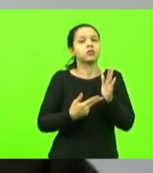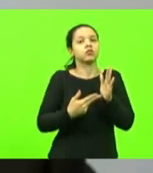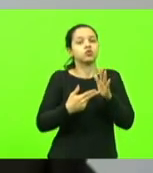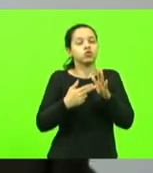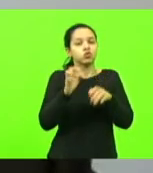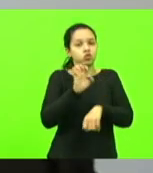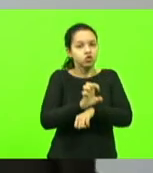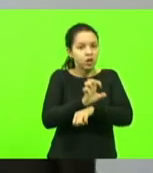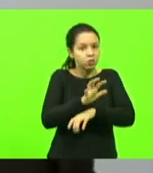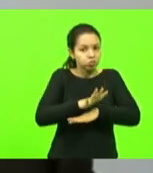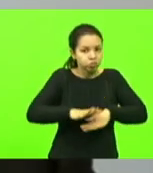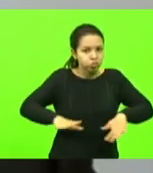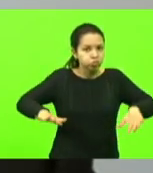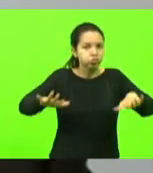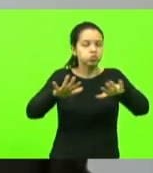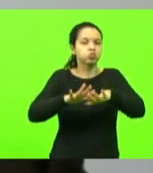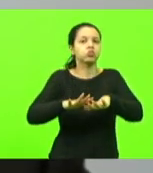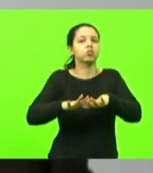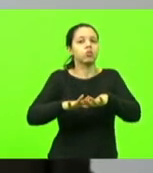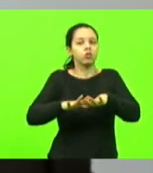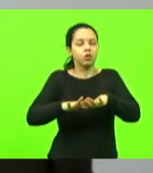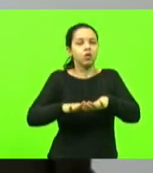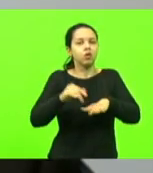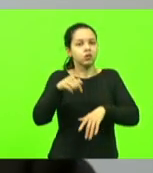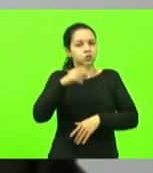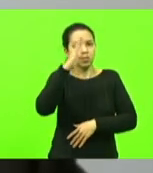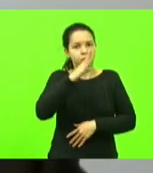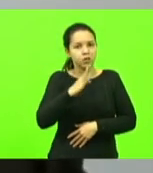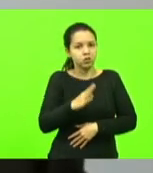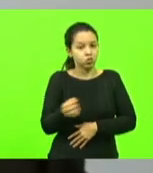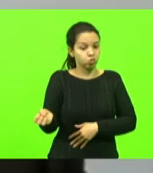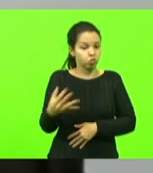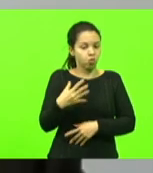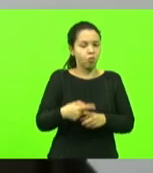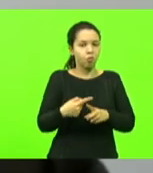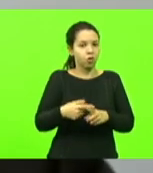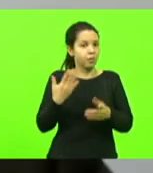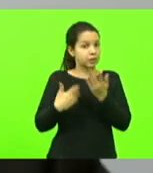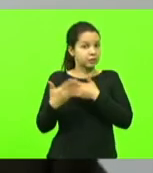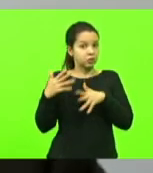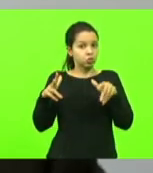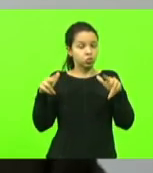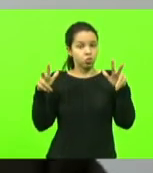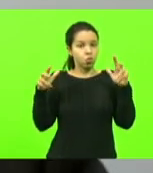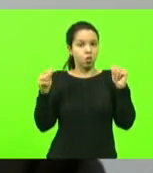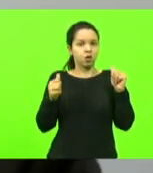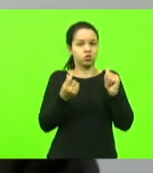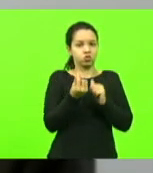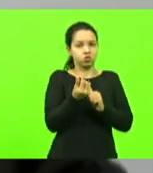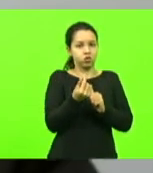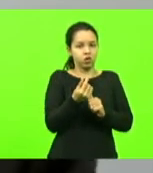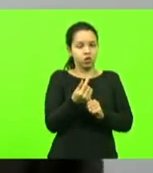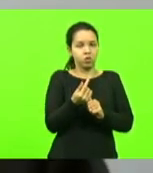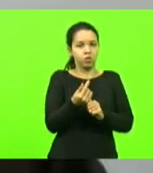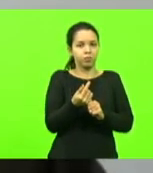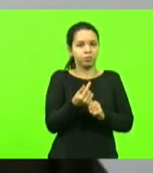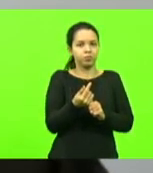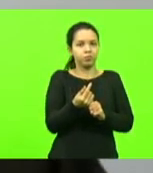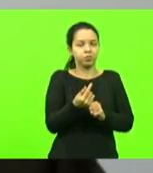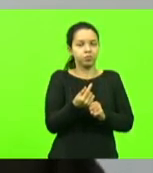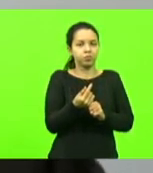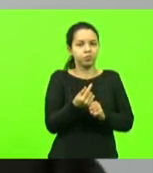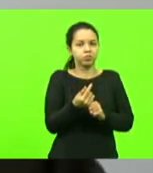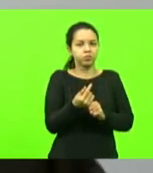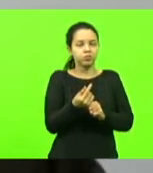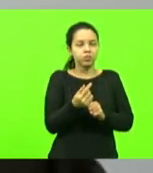ser inédito no Brasil, porque nunca teve, tanto que nunca teve recurso público para castrações, porque é um novo olhar que se